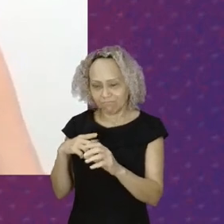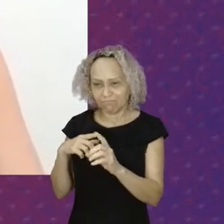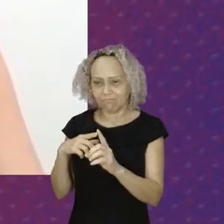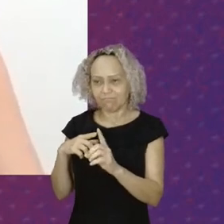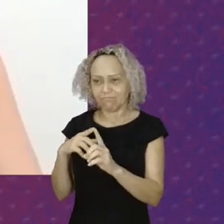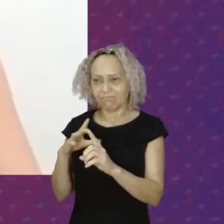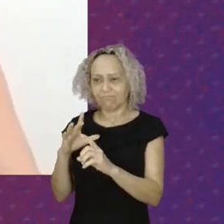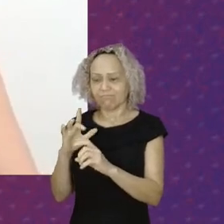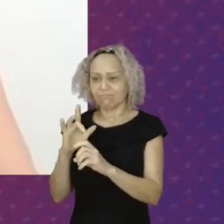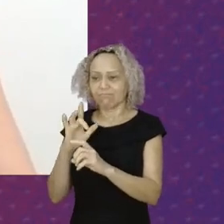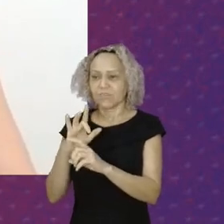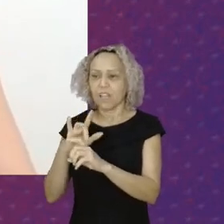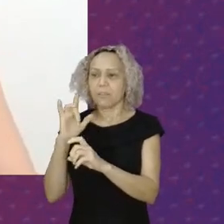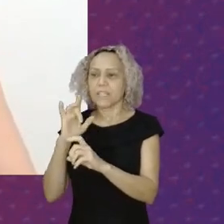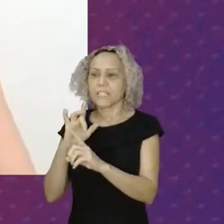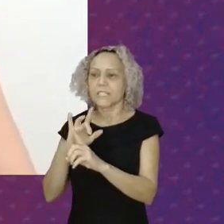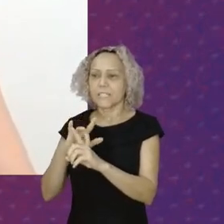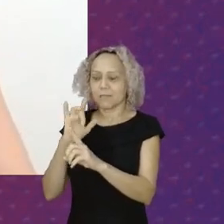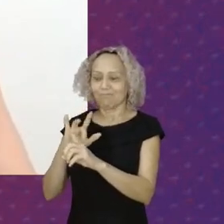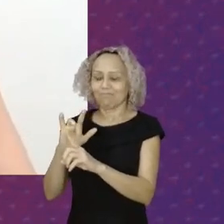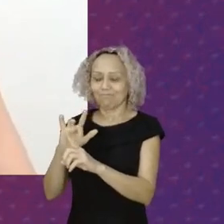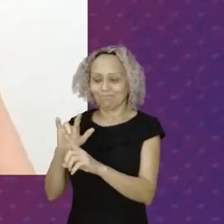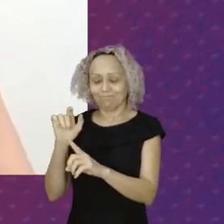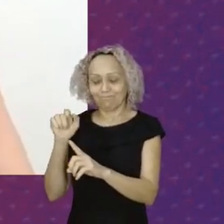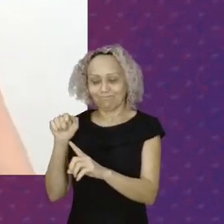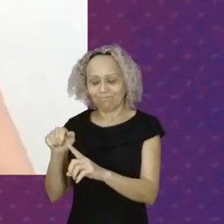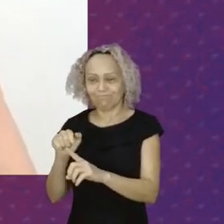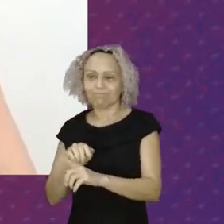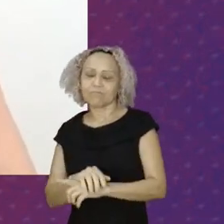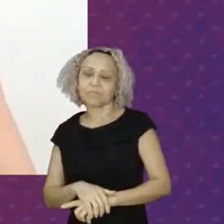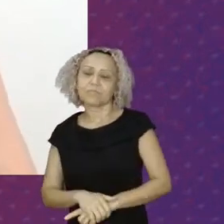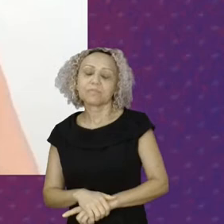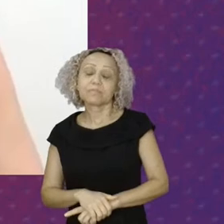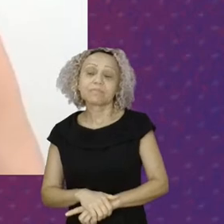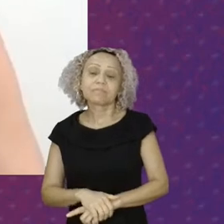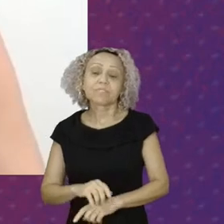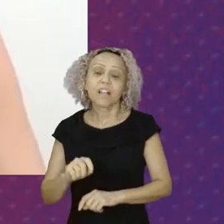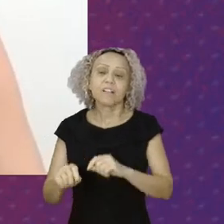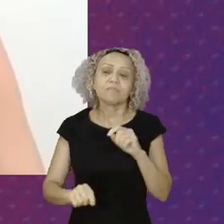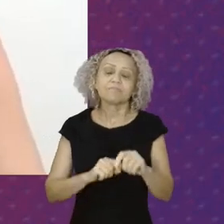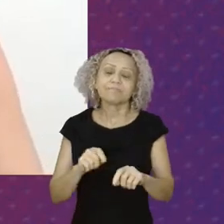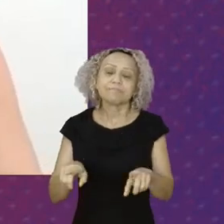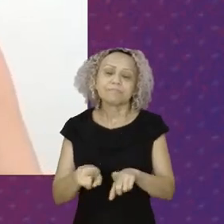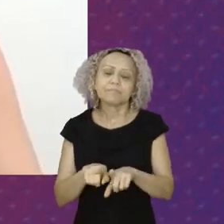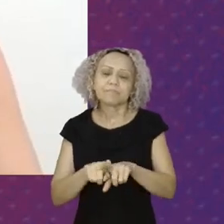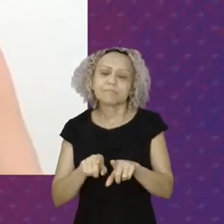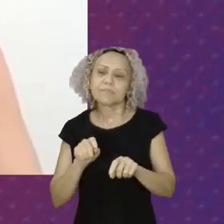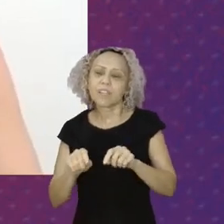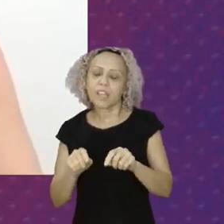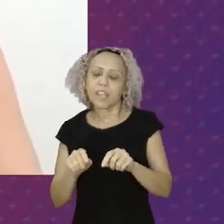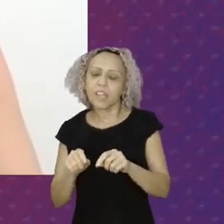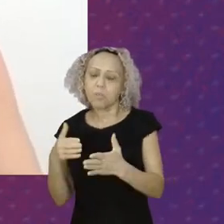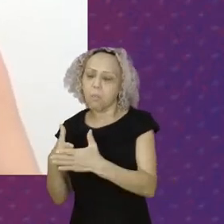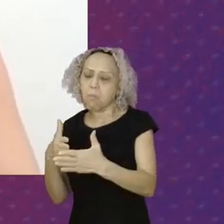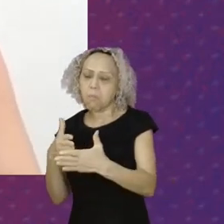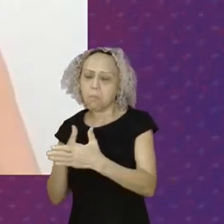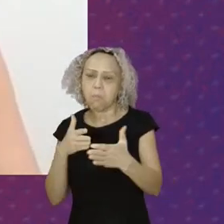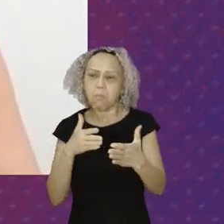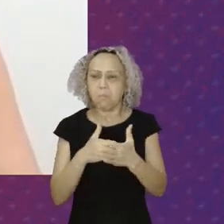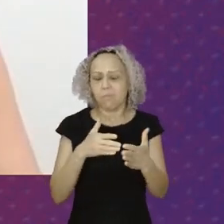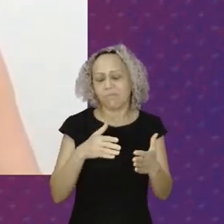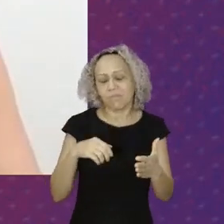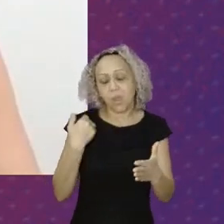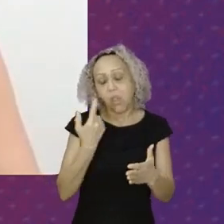sobrepõem umas às outras, dificultando a nossa construção social.